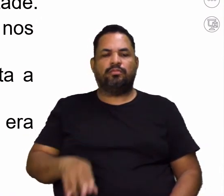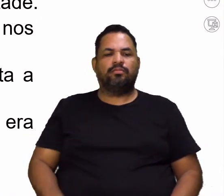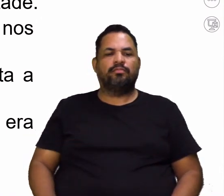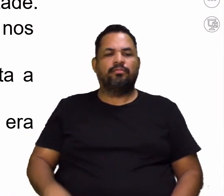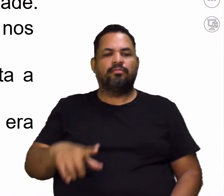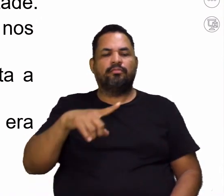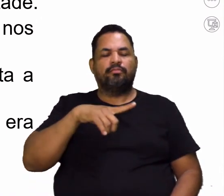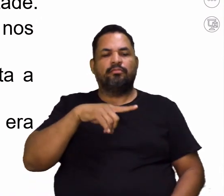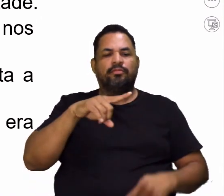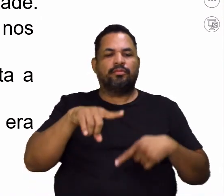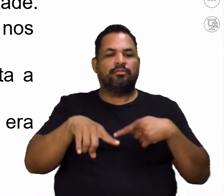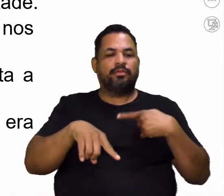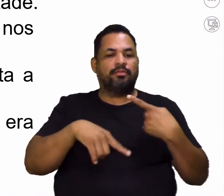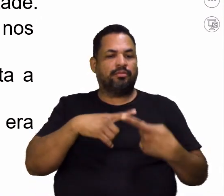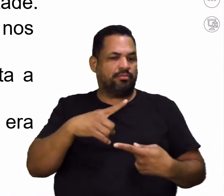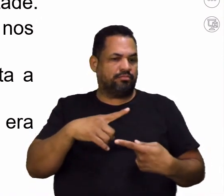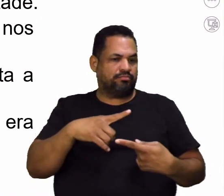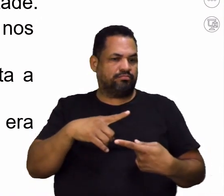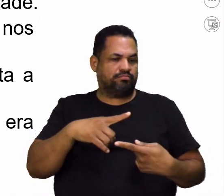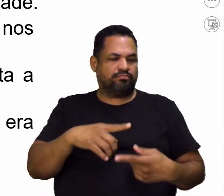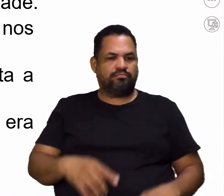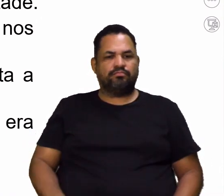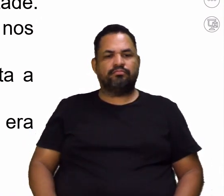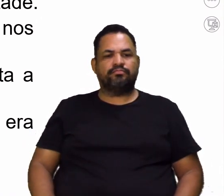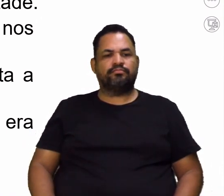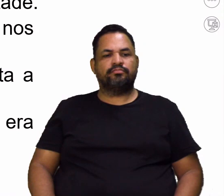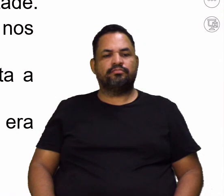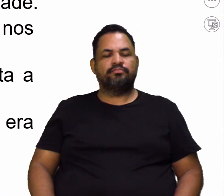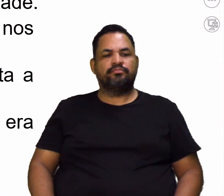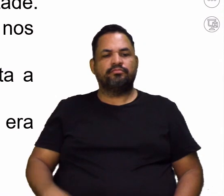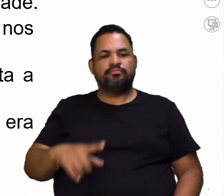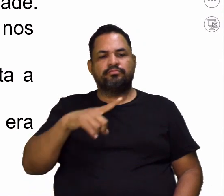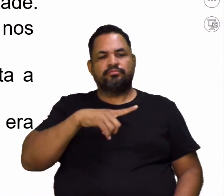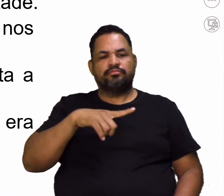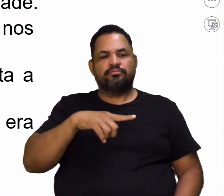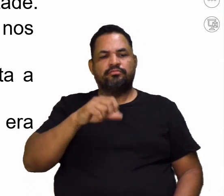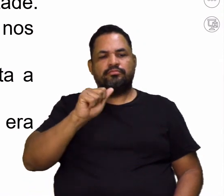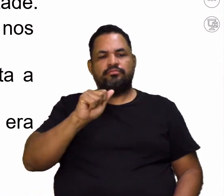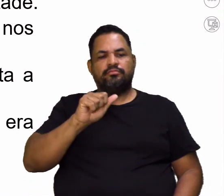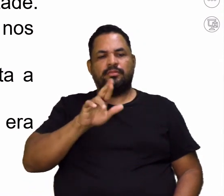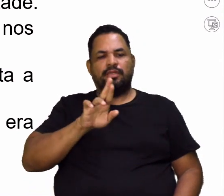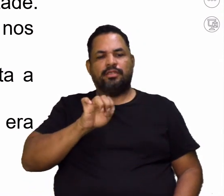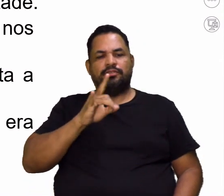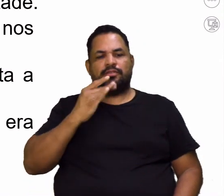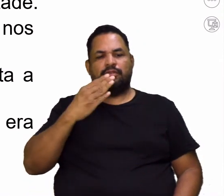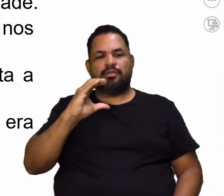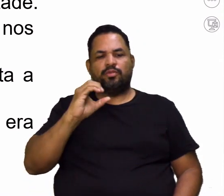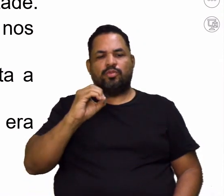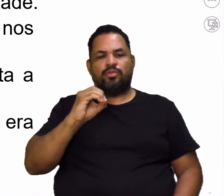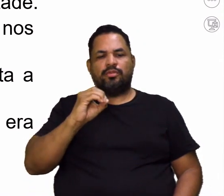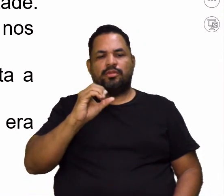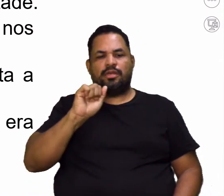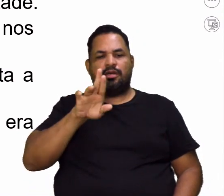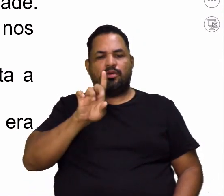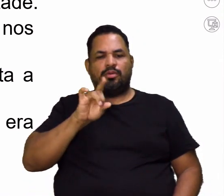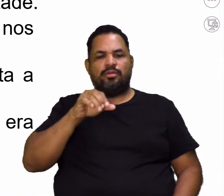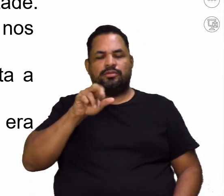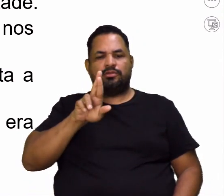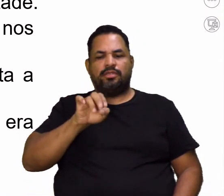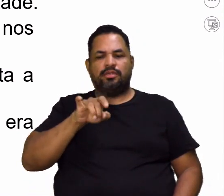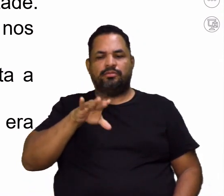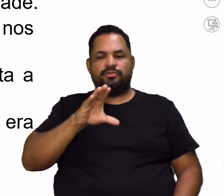temos logo em seguida quem mais temos aristarco argola de